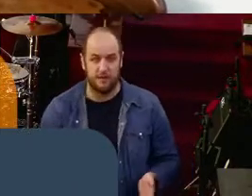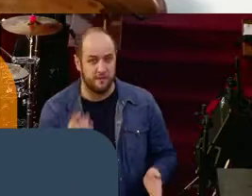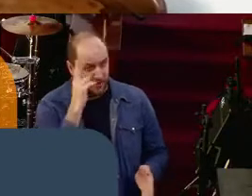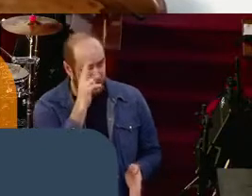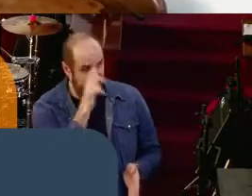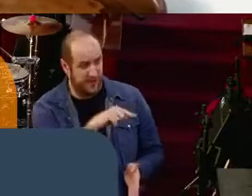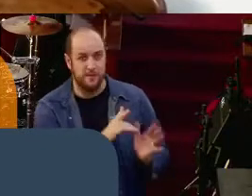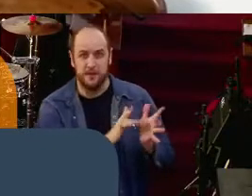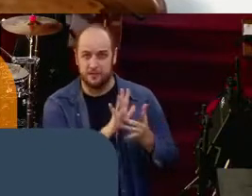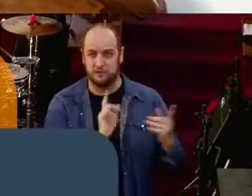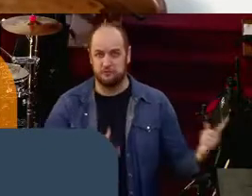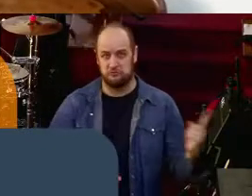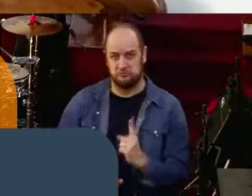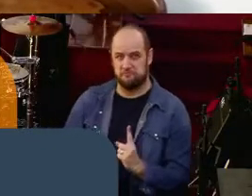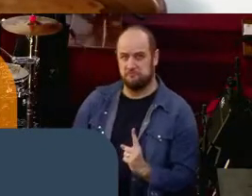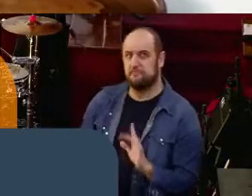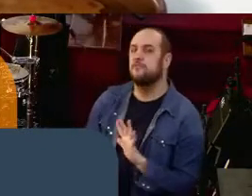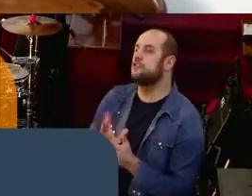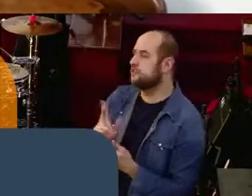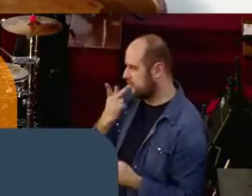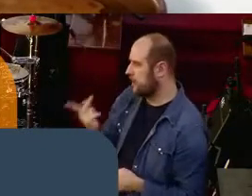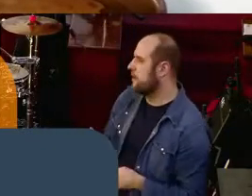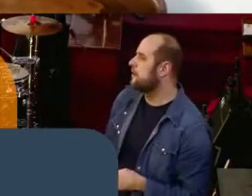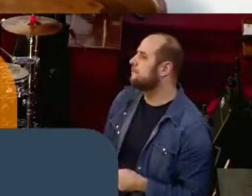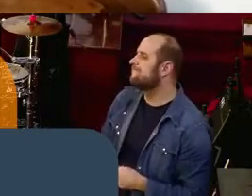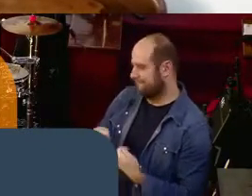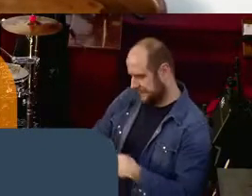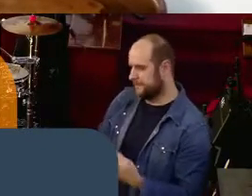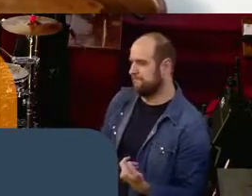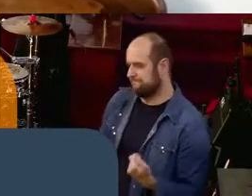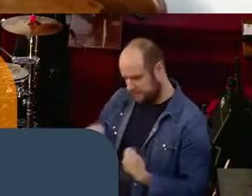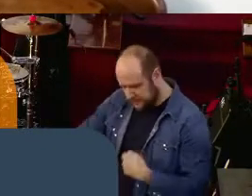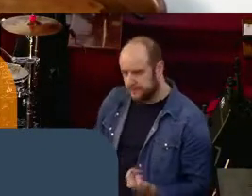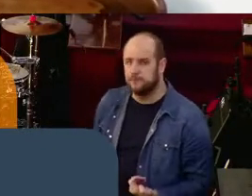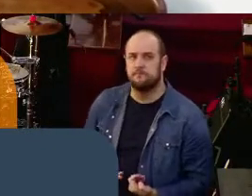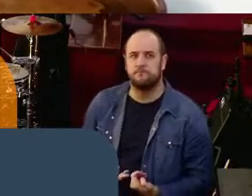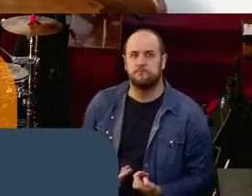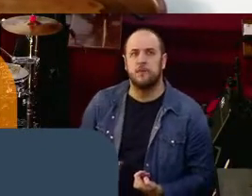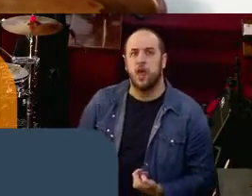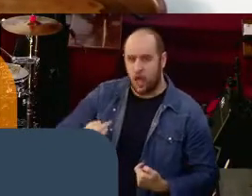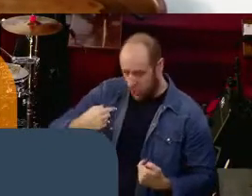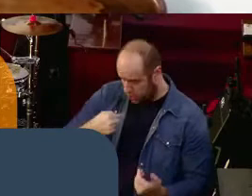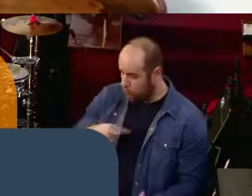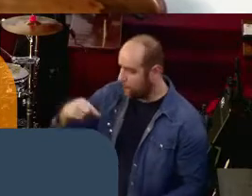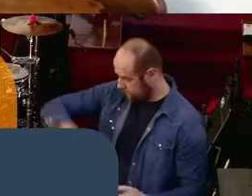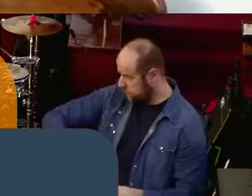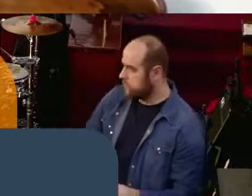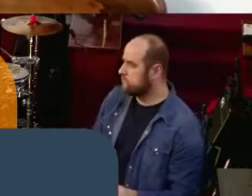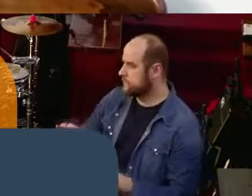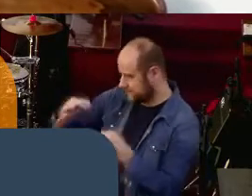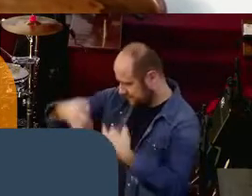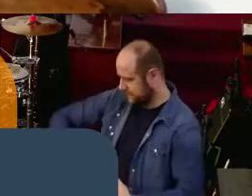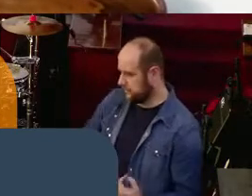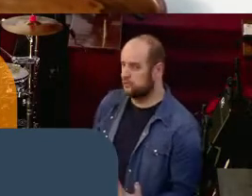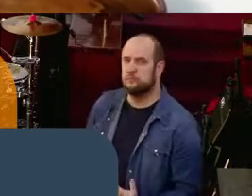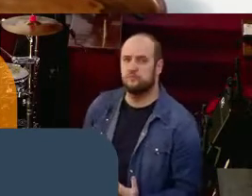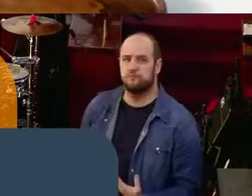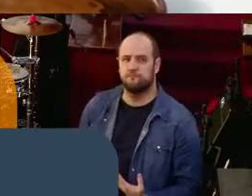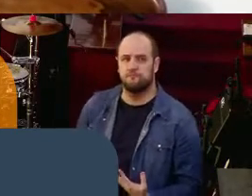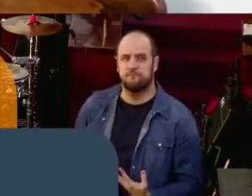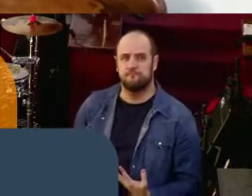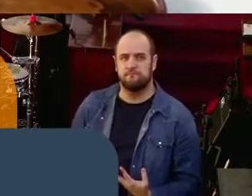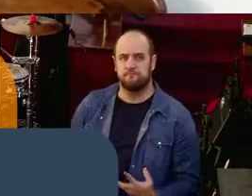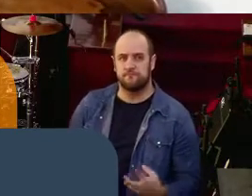João. João, tem que fazer. Eu vou passar por isso porque é certo. Historicamente